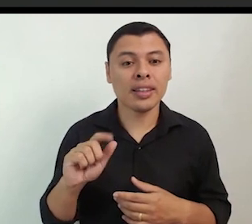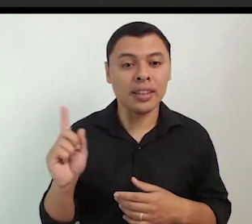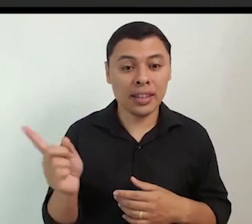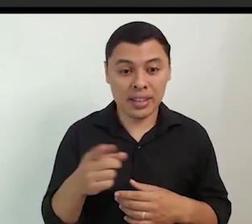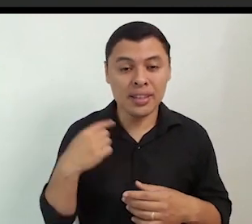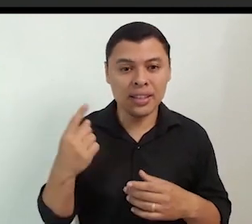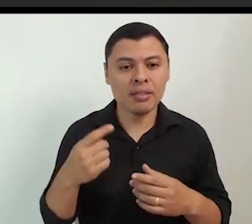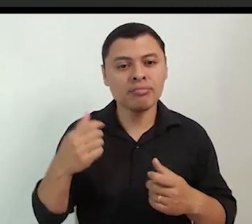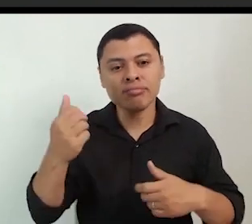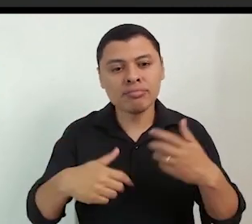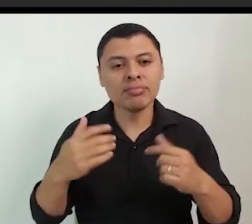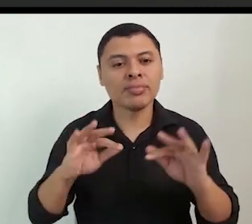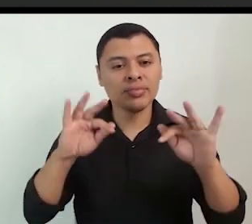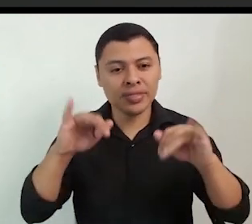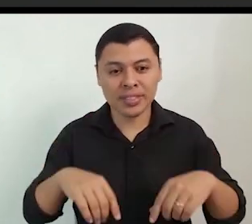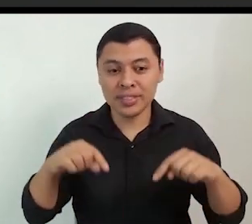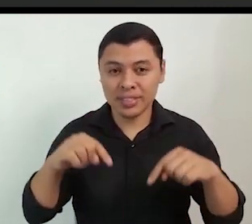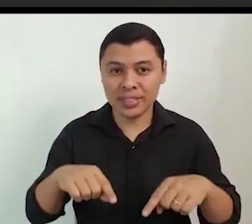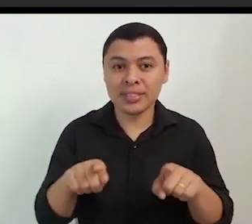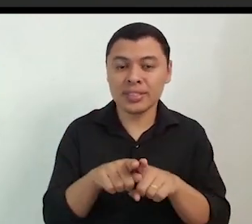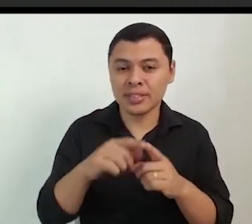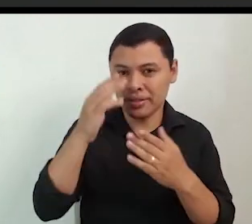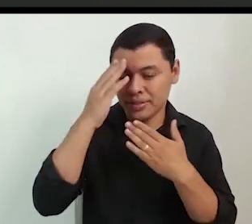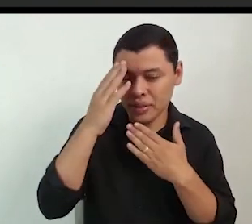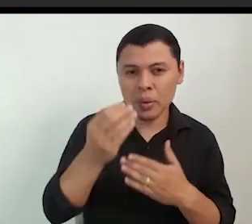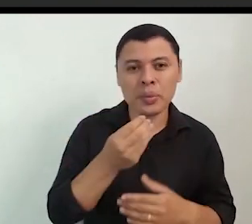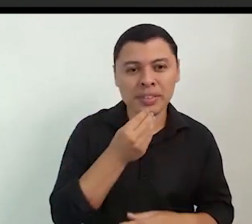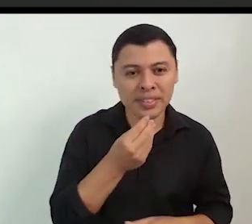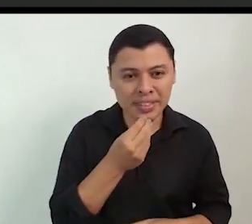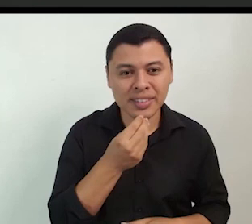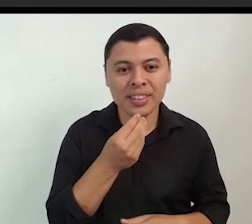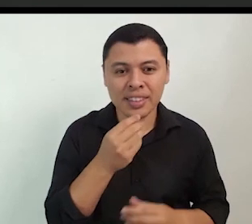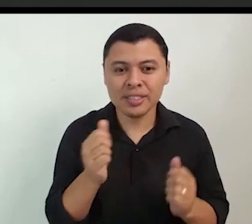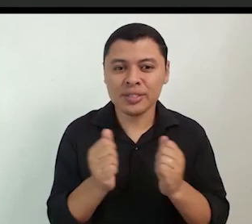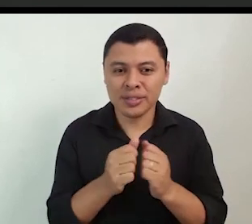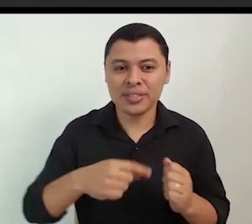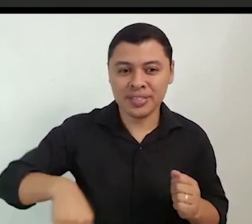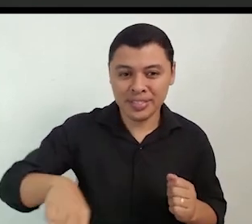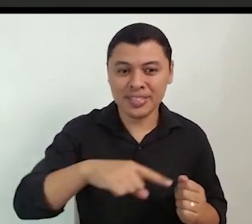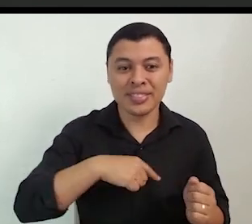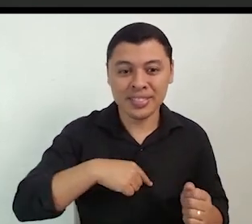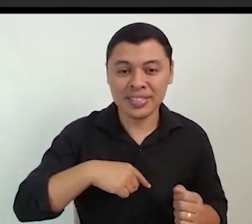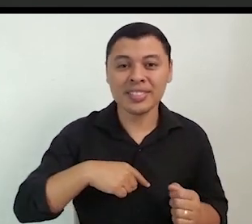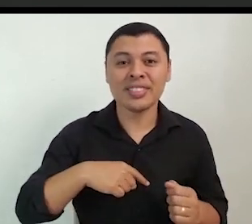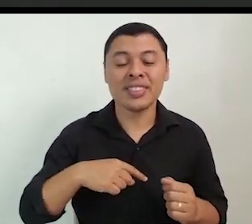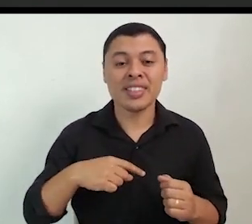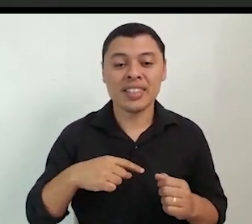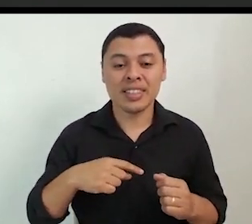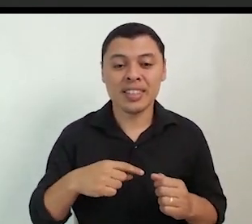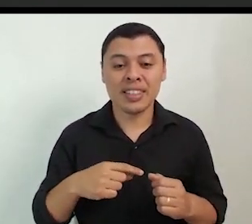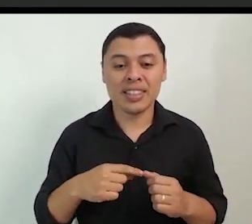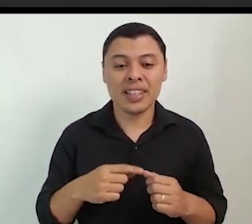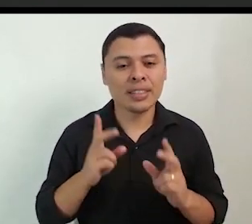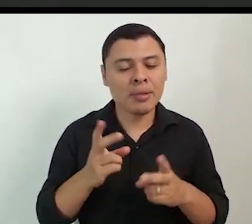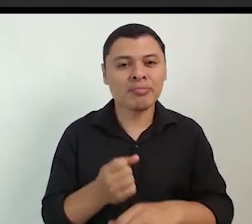considerações finais dela, para a gente também agradecer a oportunidade de estar aqui, que é sempre emocionante,